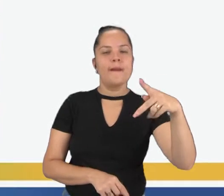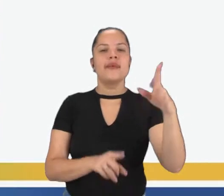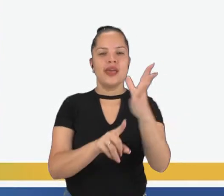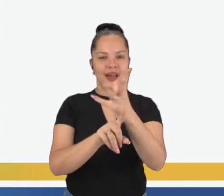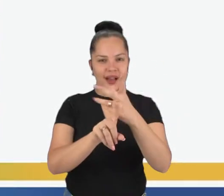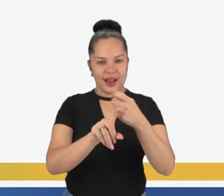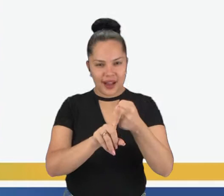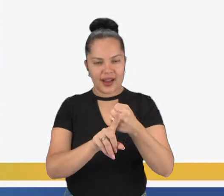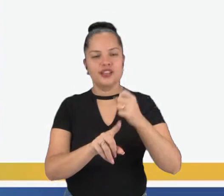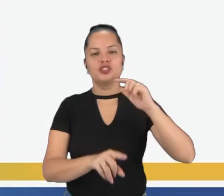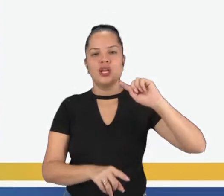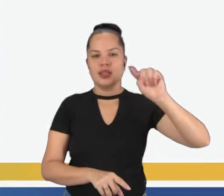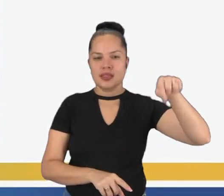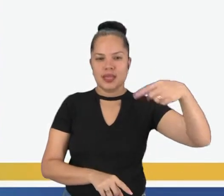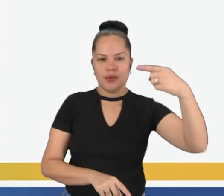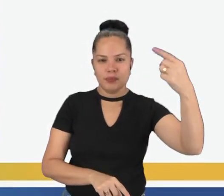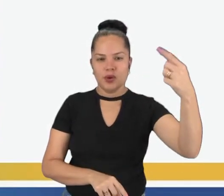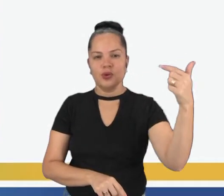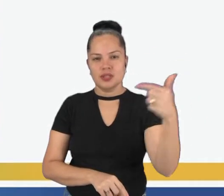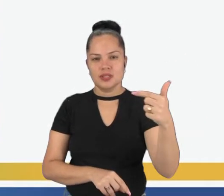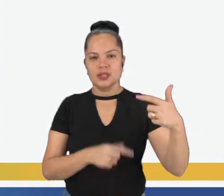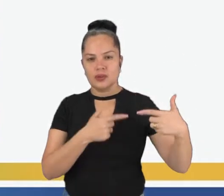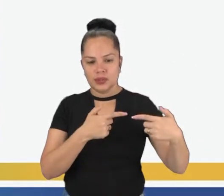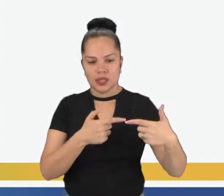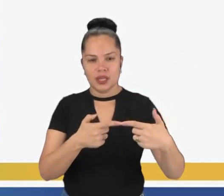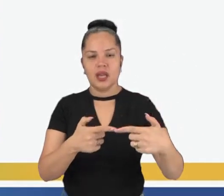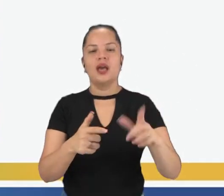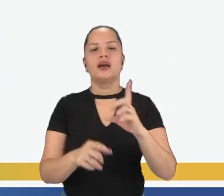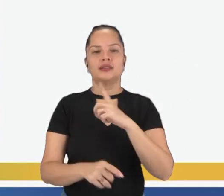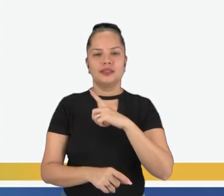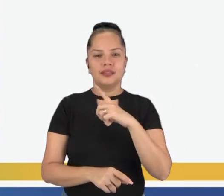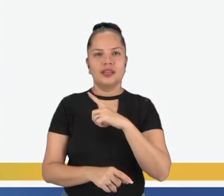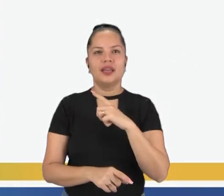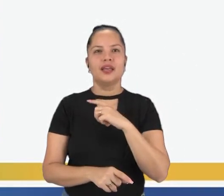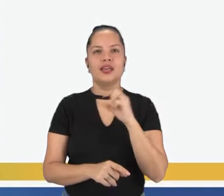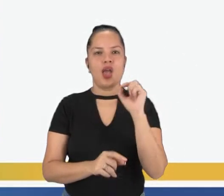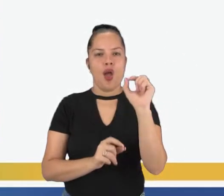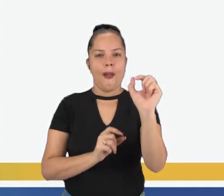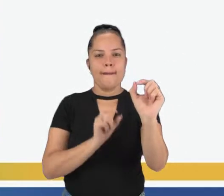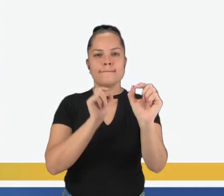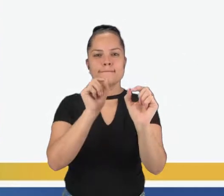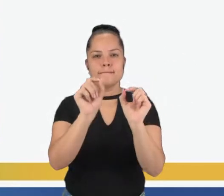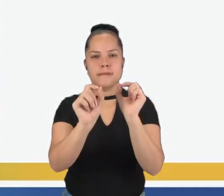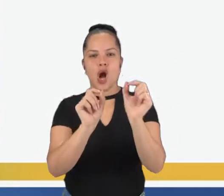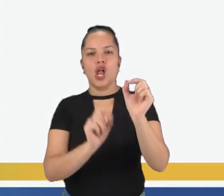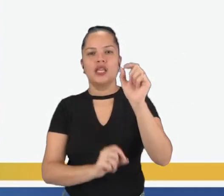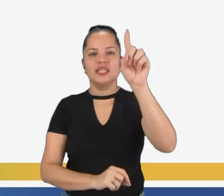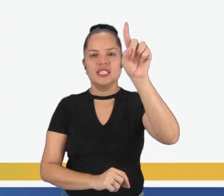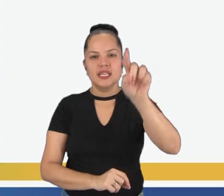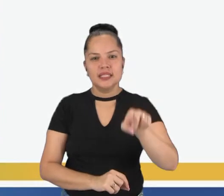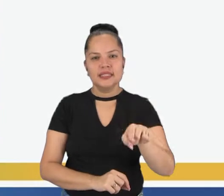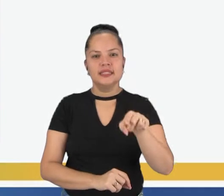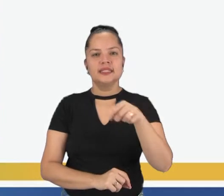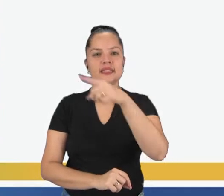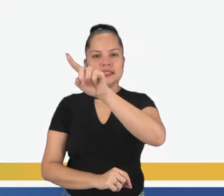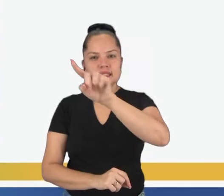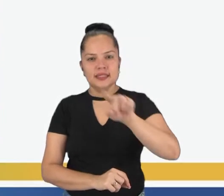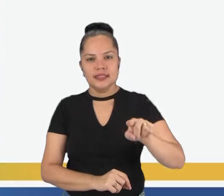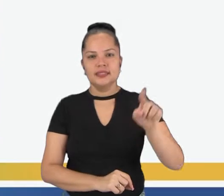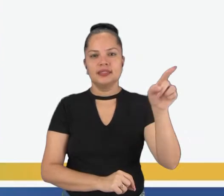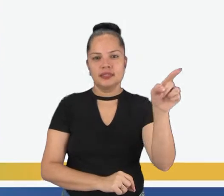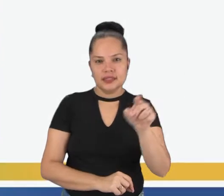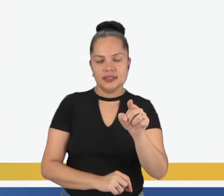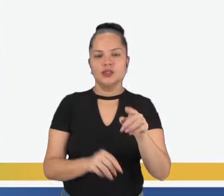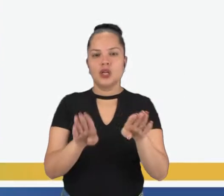movimento pós-Segunda Guerra. Eu tenho as texturas que são de bolinhas, que são de risquinhos, mas eu também tenho nessa